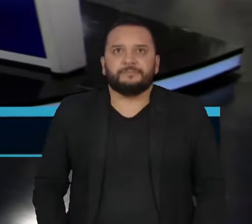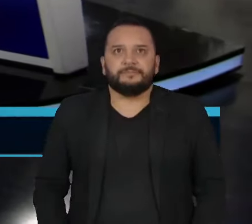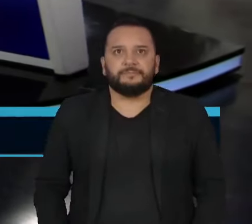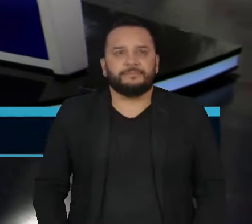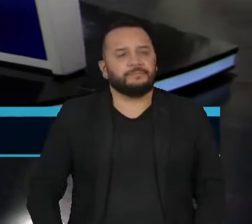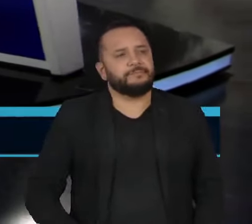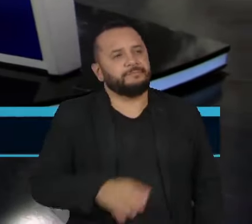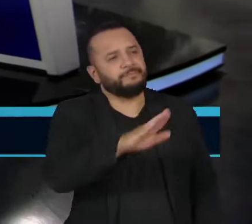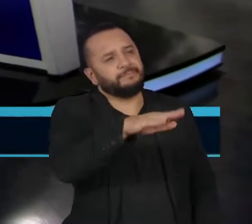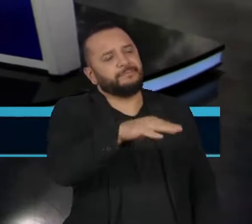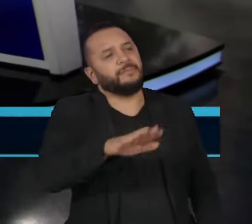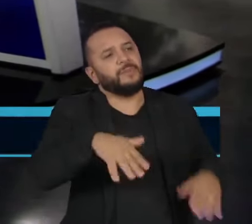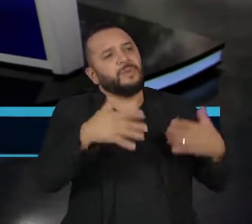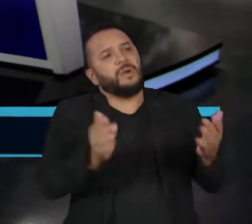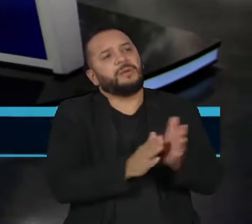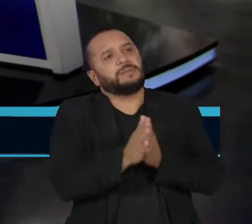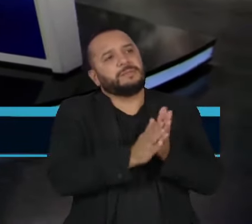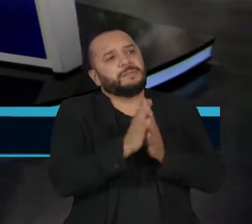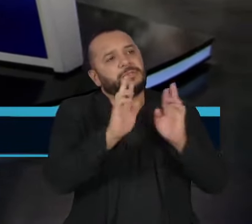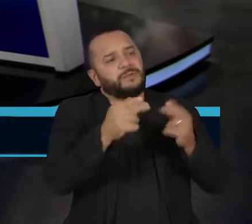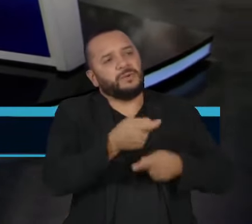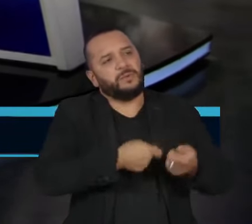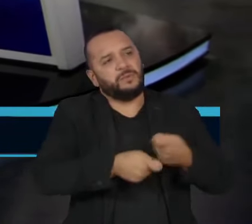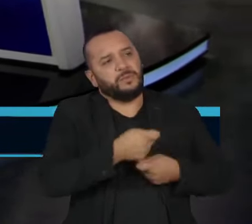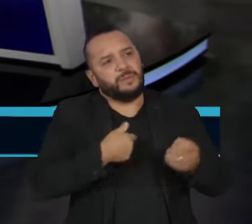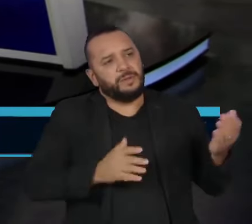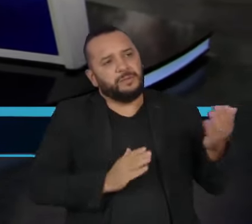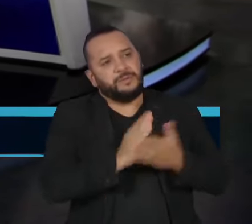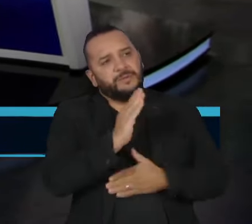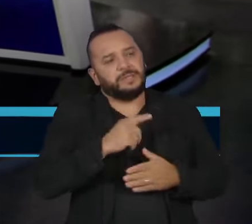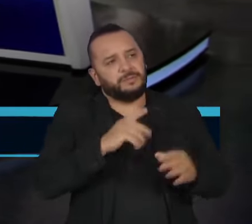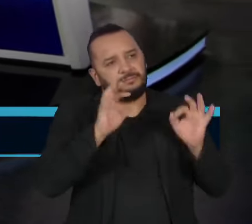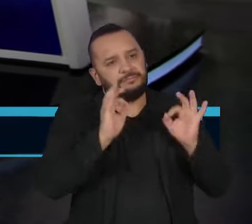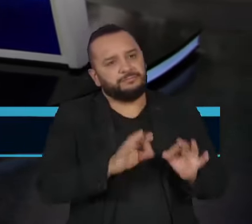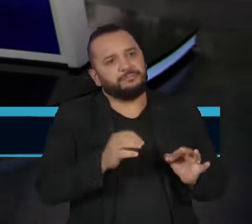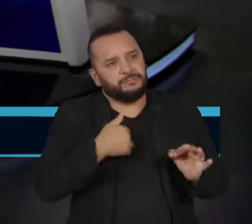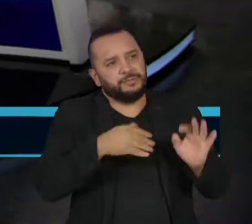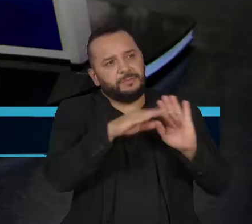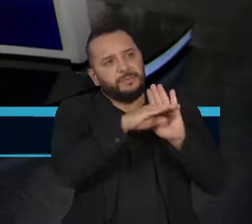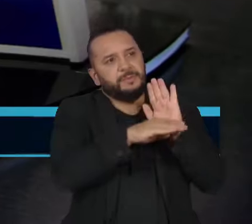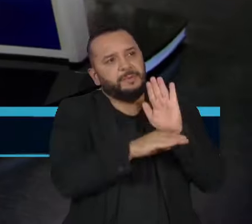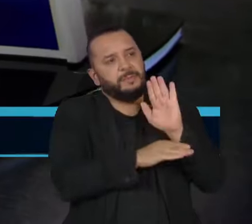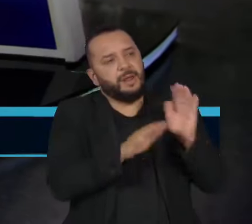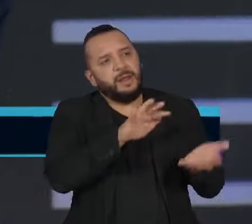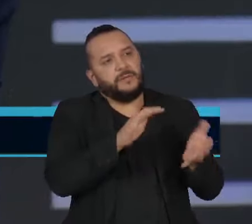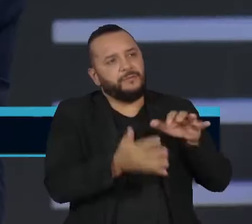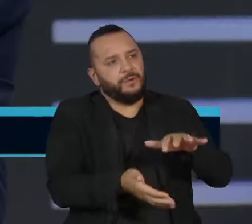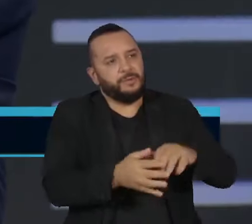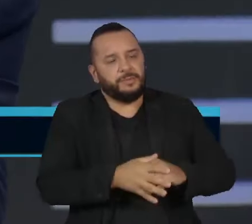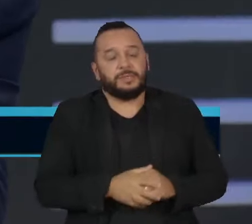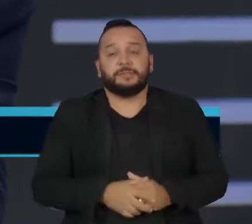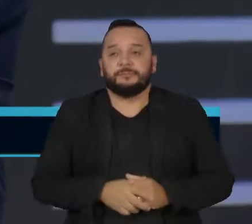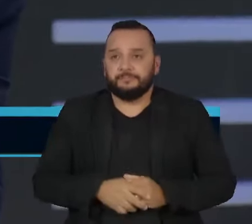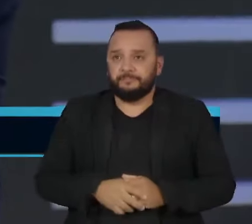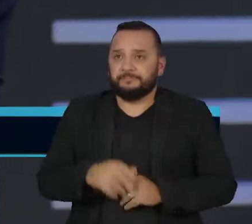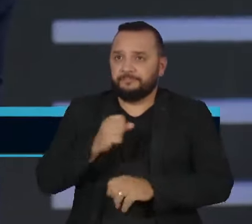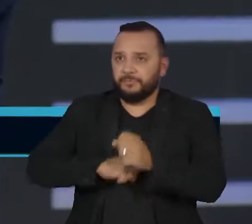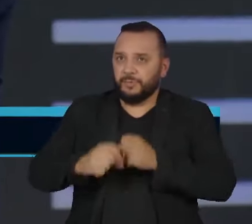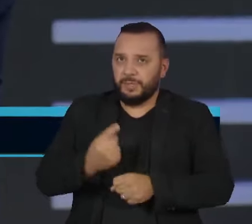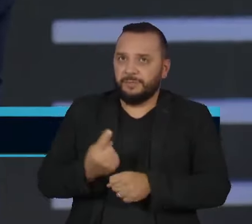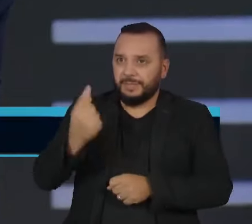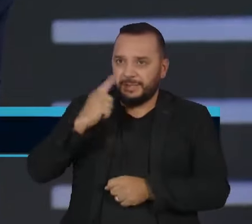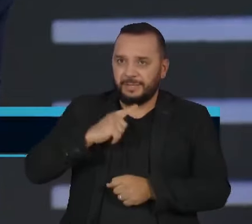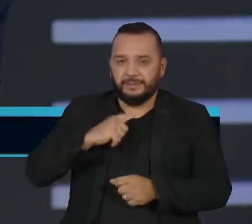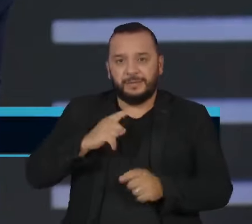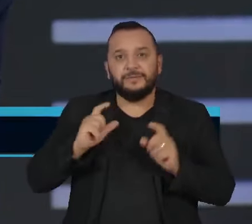Vila, quais as expectativas econômicas com a aprovação em definitivo desse pacote de reformas? Olha, vai ter, o ano passado teve